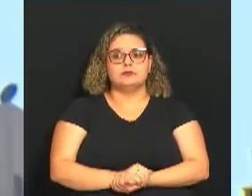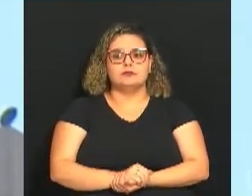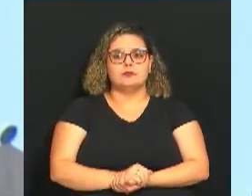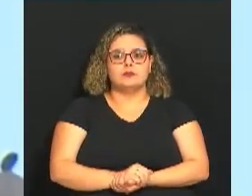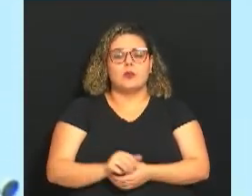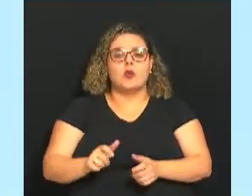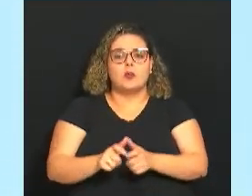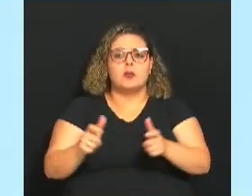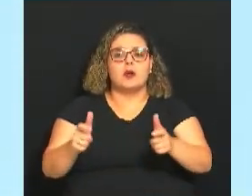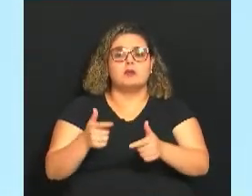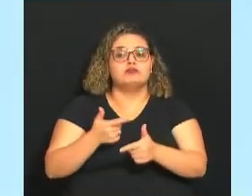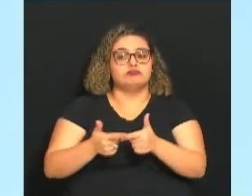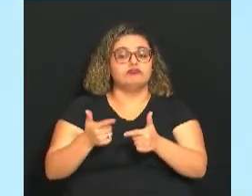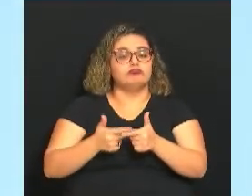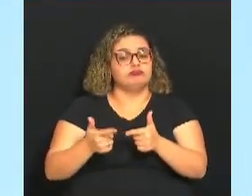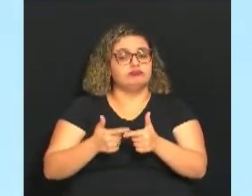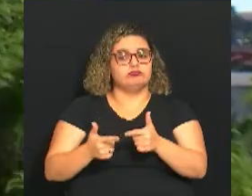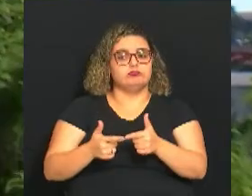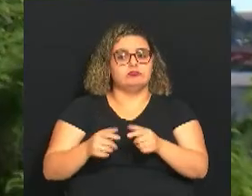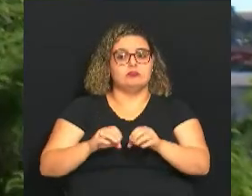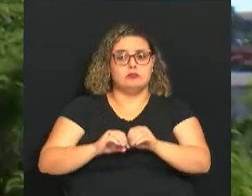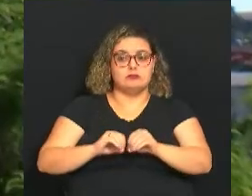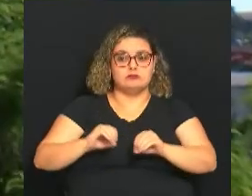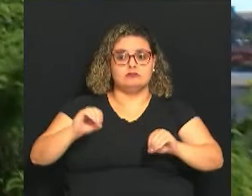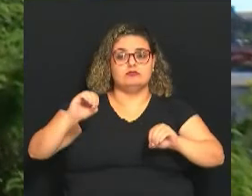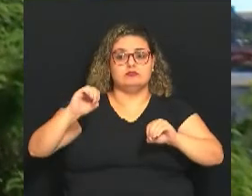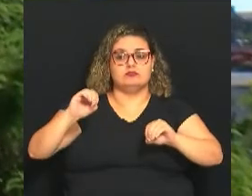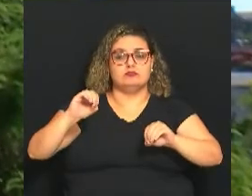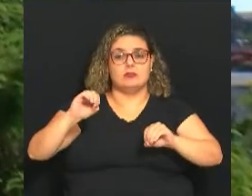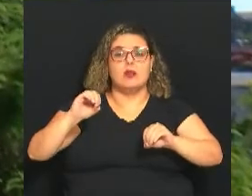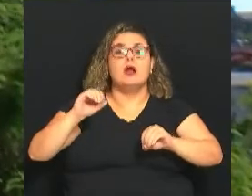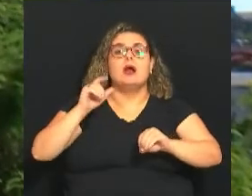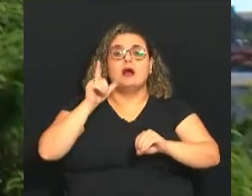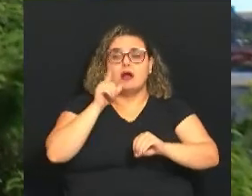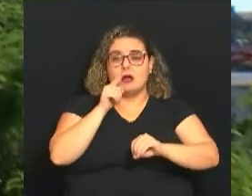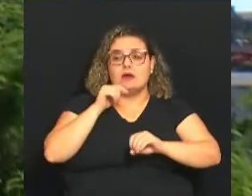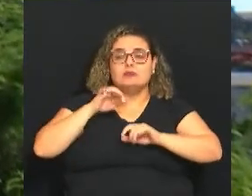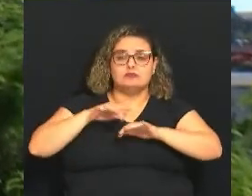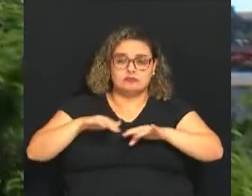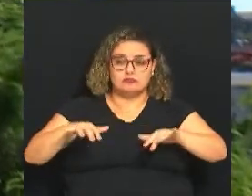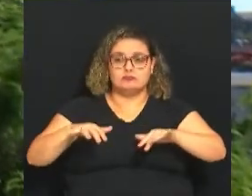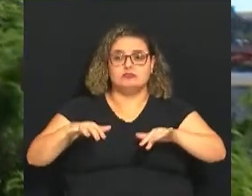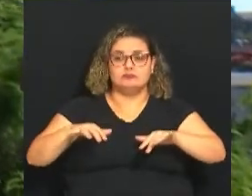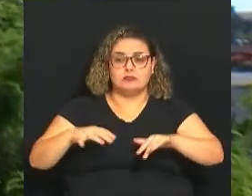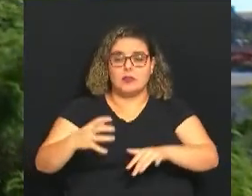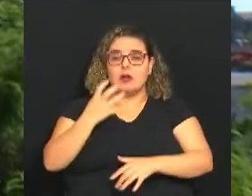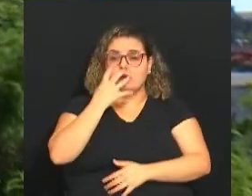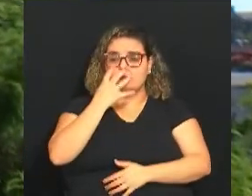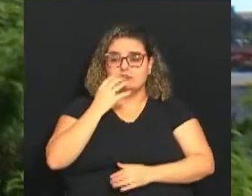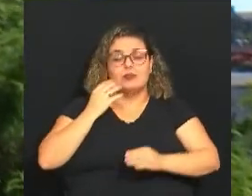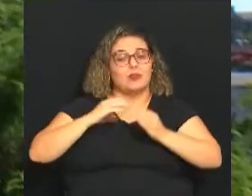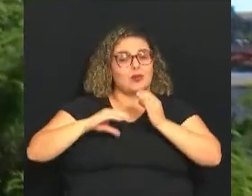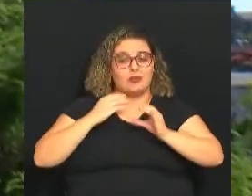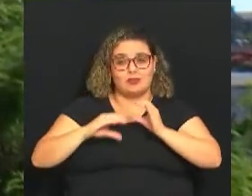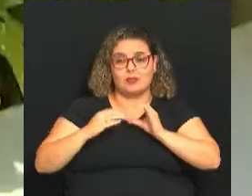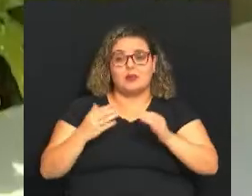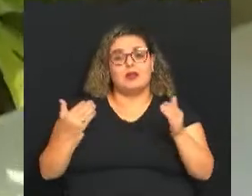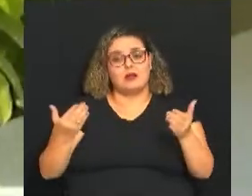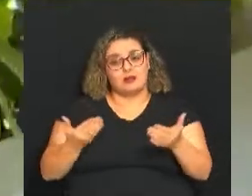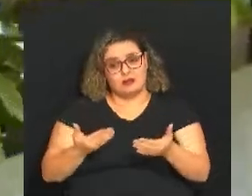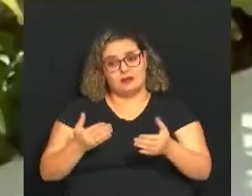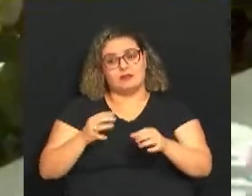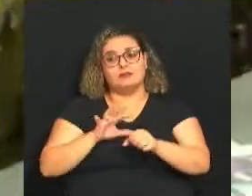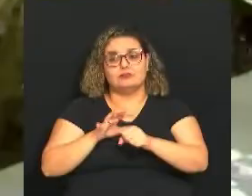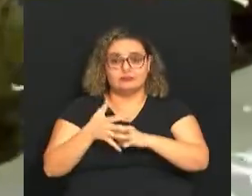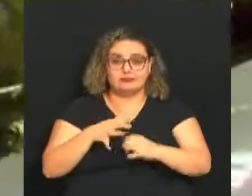maiores problemas. Canos, problemas hidráulicos, cão, corrupção, comunicação e agora Covid.